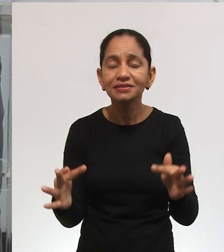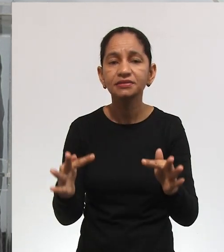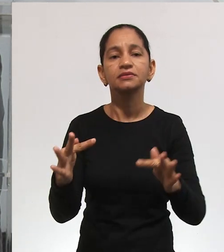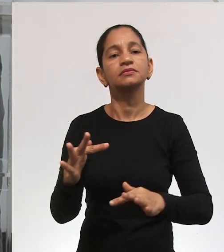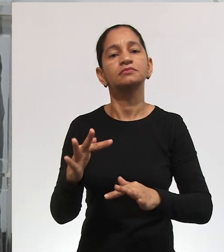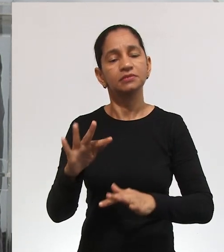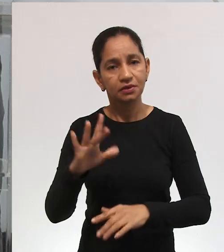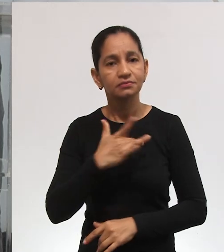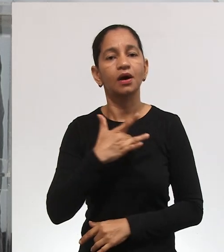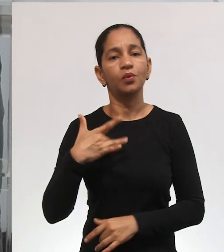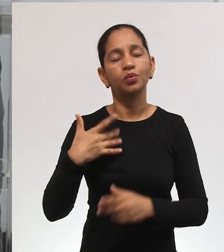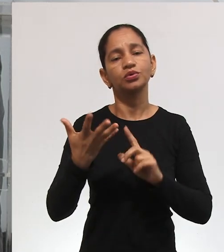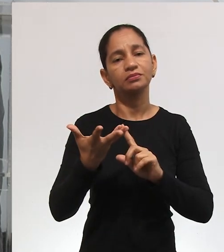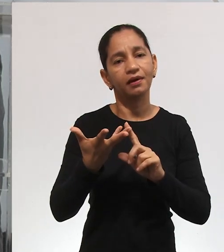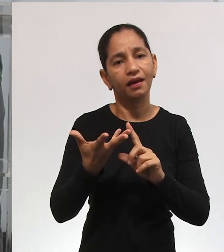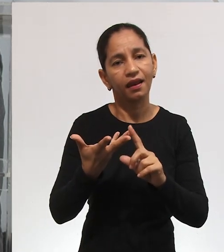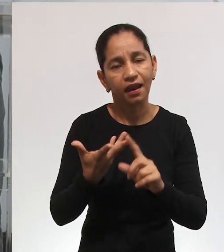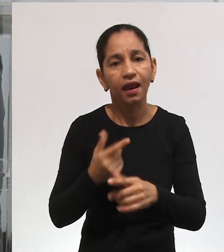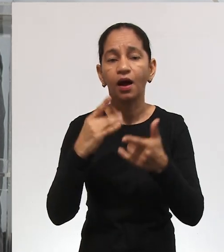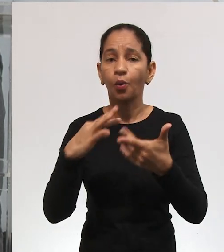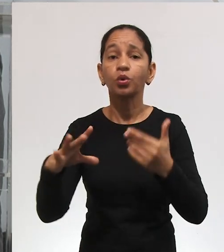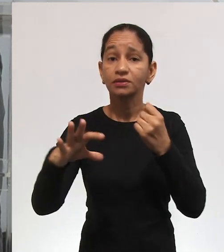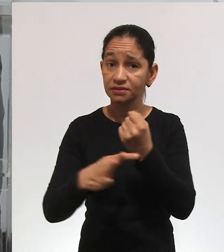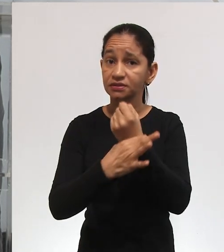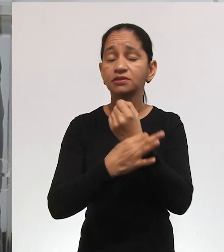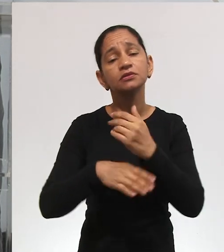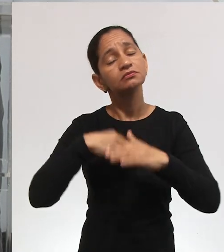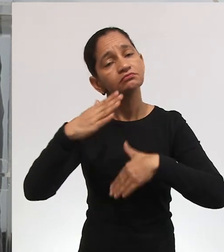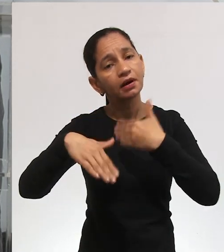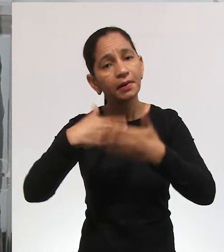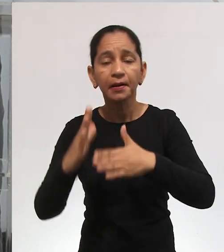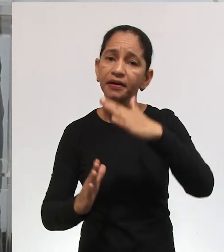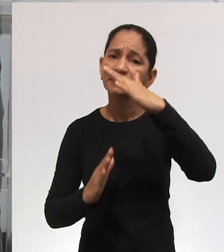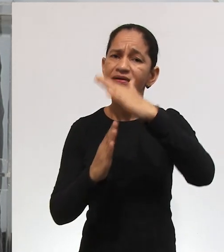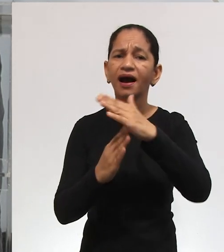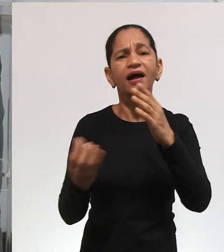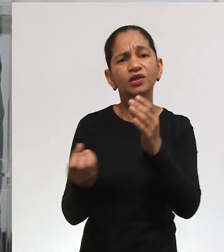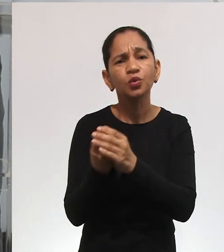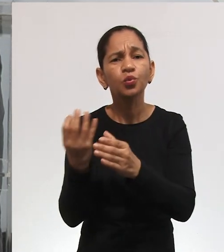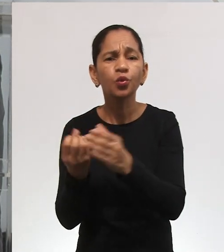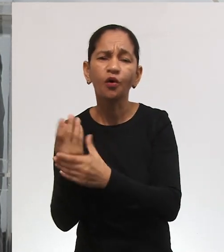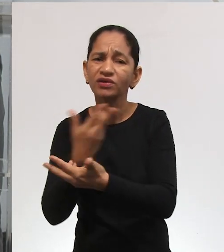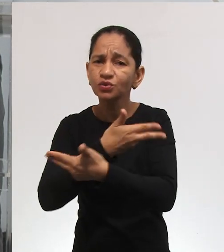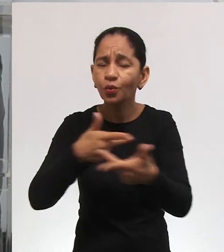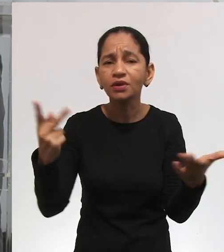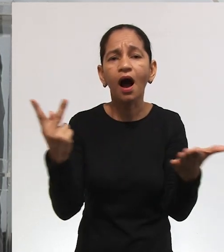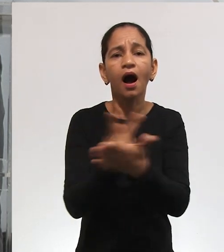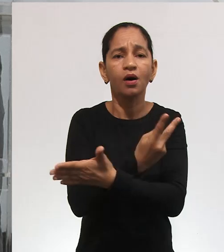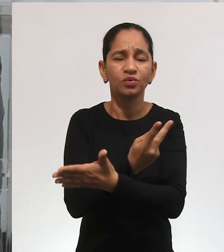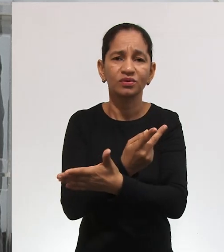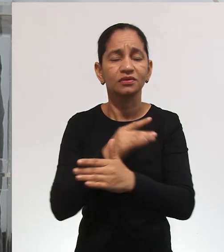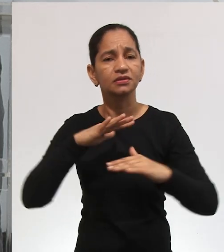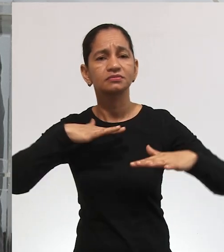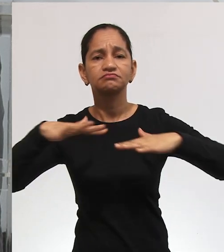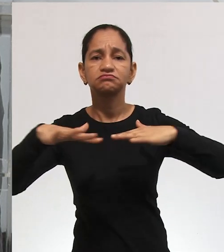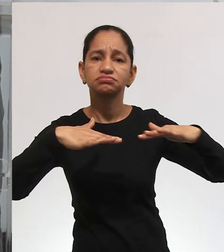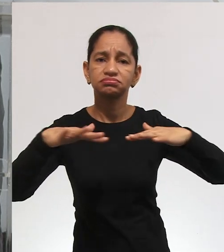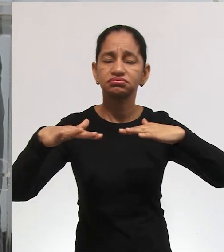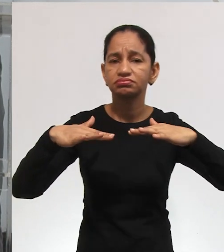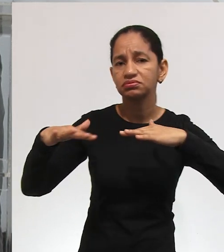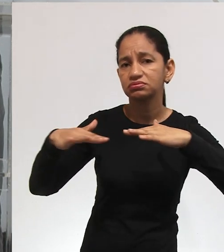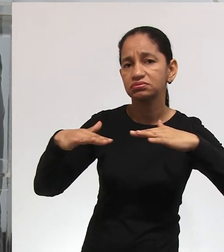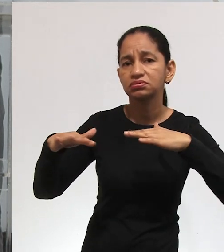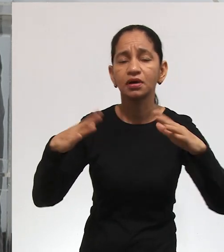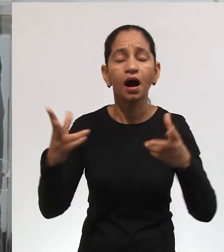dignidade. Evidentemente, pessoal, à medida que o tempo passa, novas discussões surgem e a gente começa a ver movimentos, por